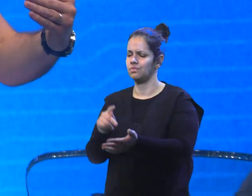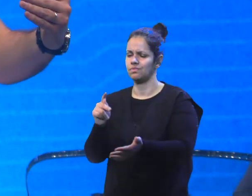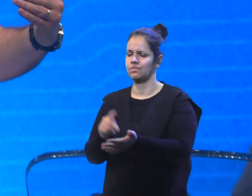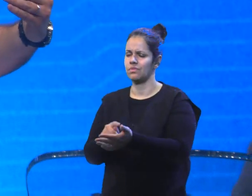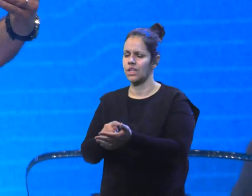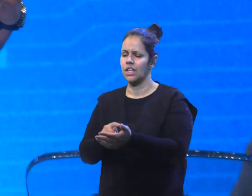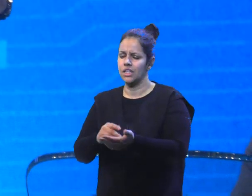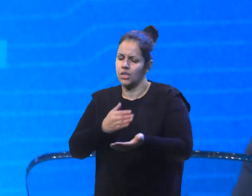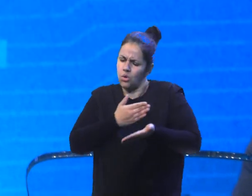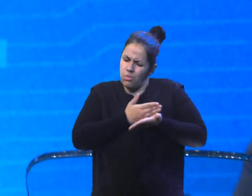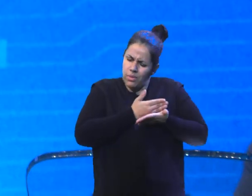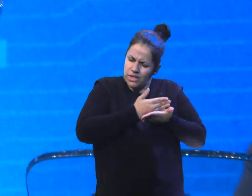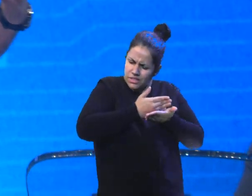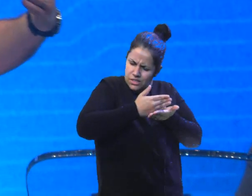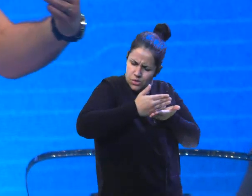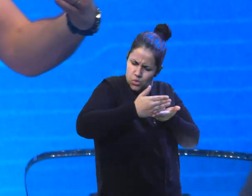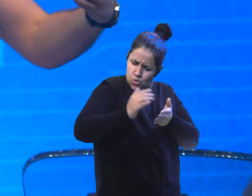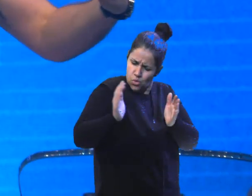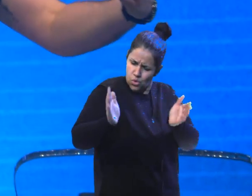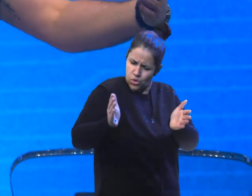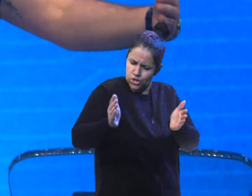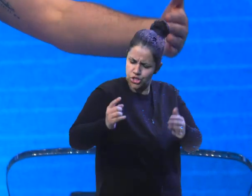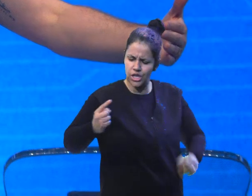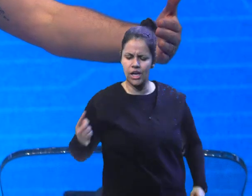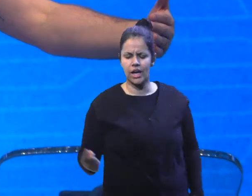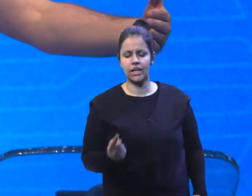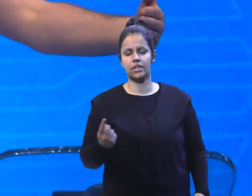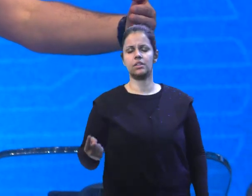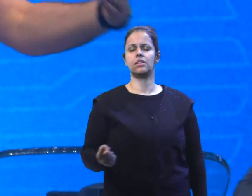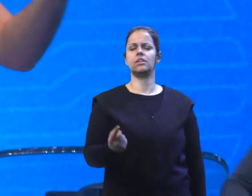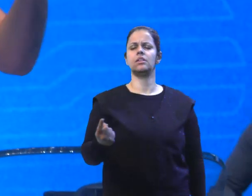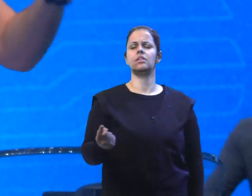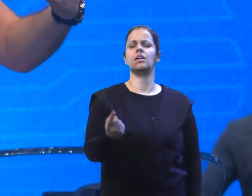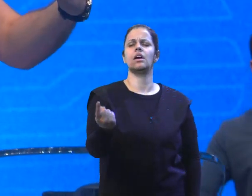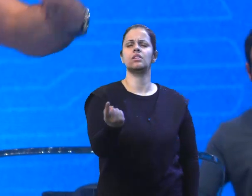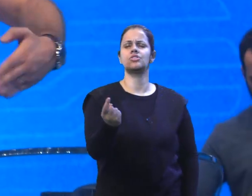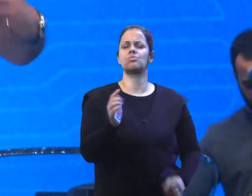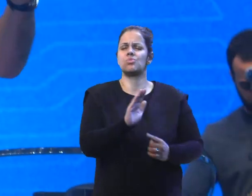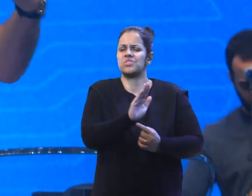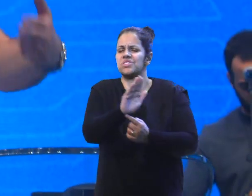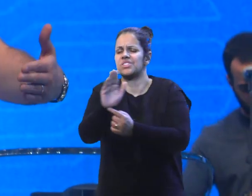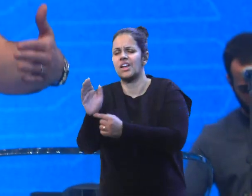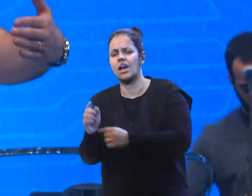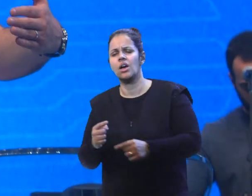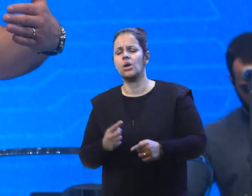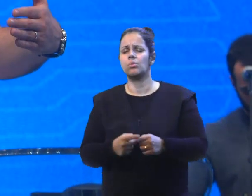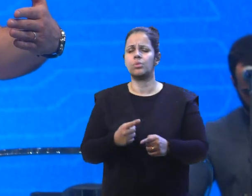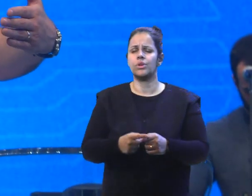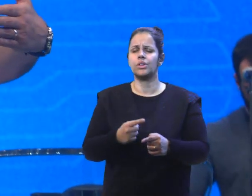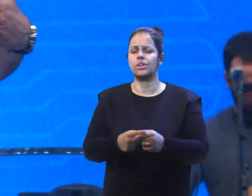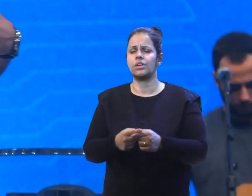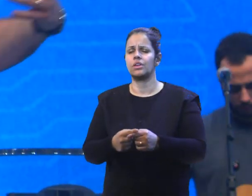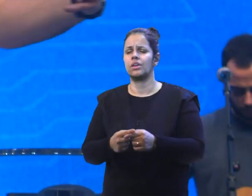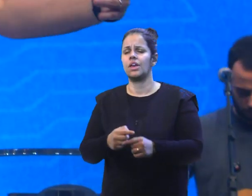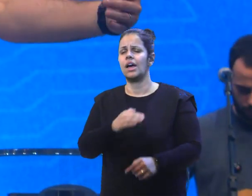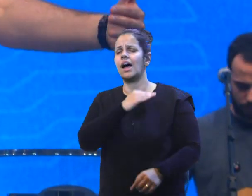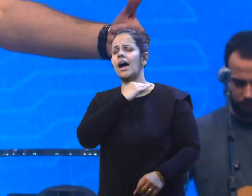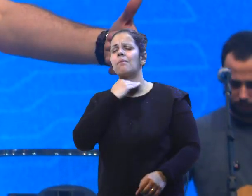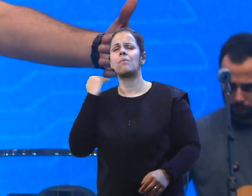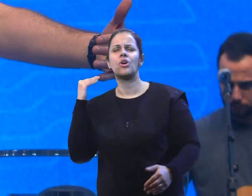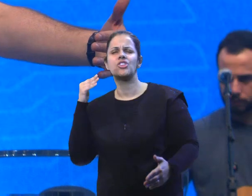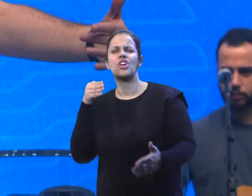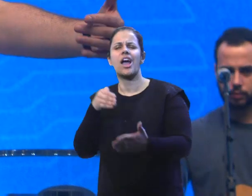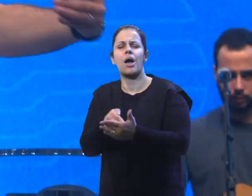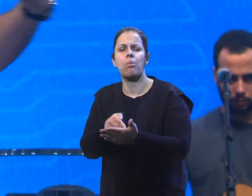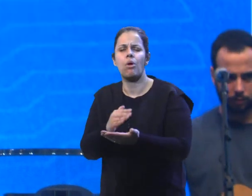hoje, Deus, a eternidade se manifeste na vida destes, Pai. Porque a Tua palavra fala que a morte já não é mais o